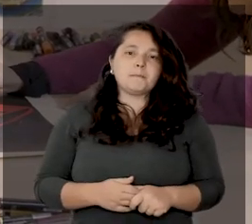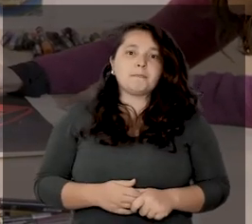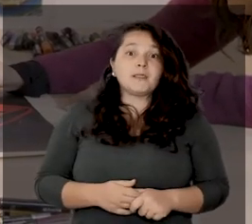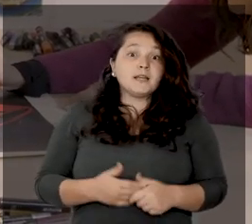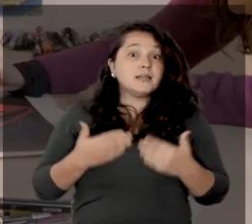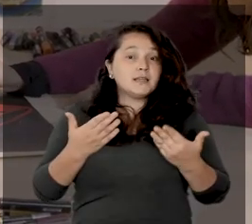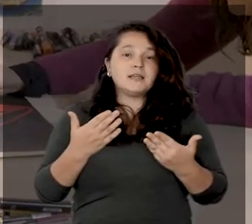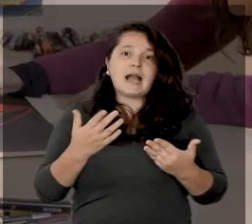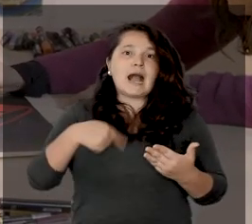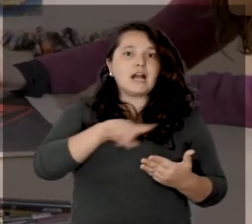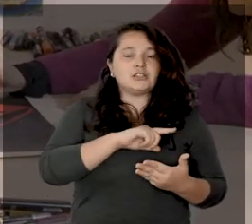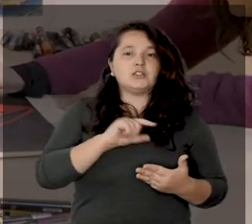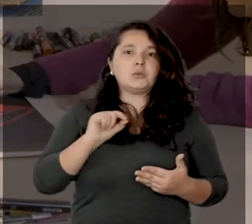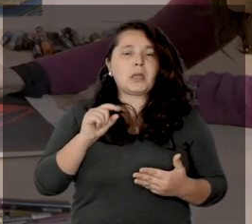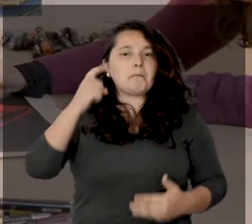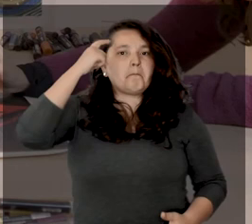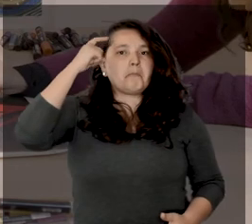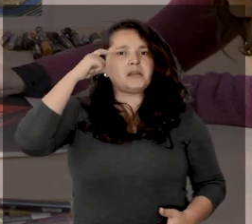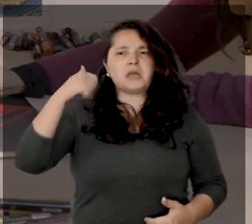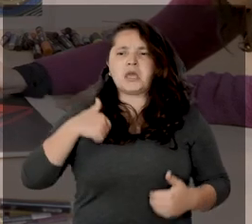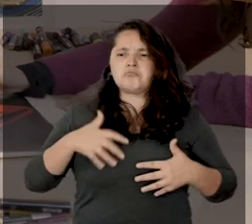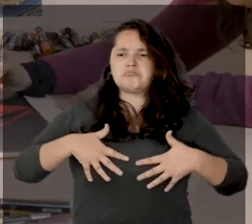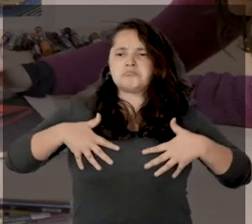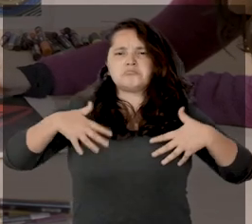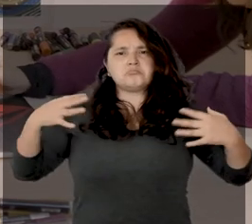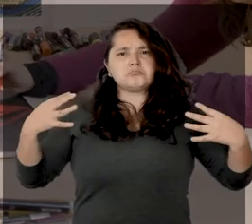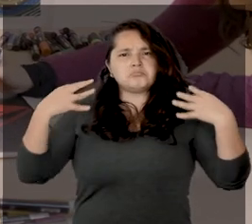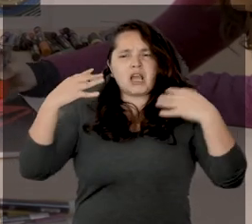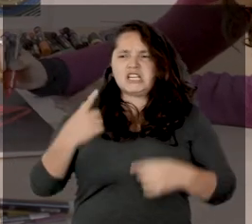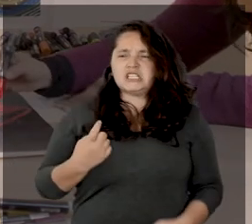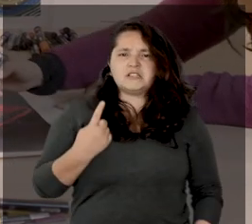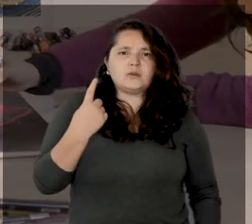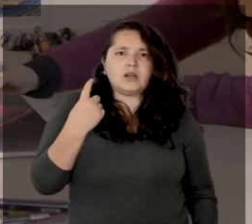nos coloque longe desse perigo da vaidade, do individualismo, né,